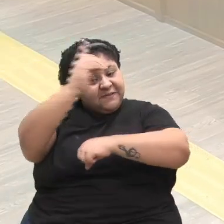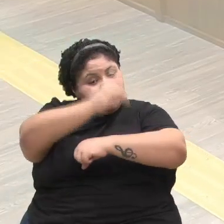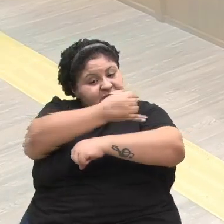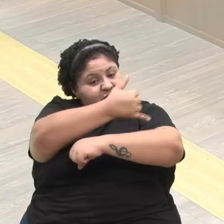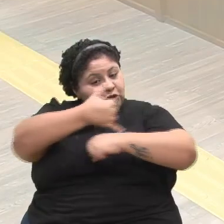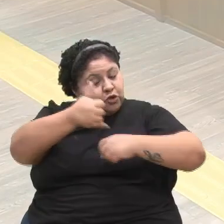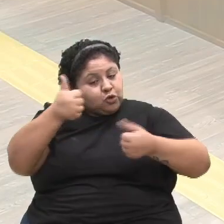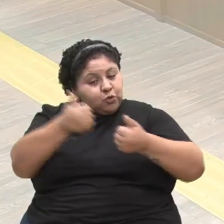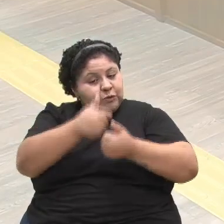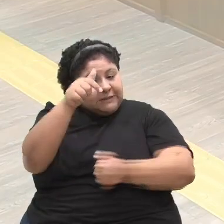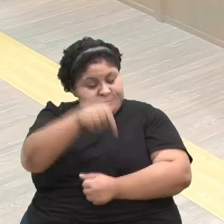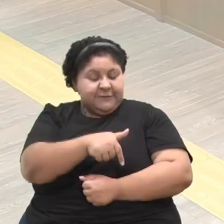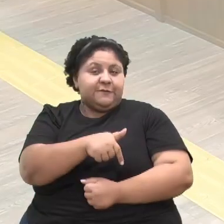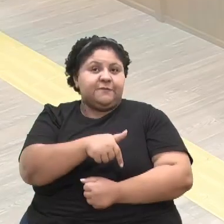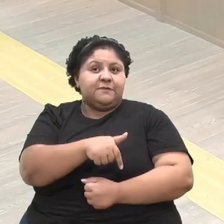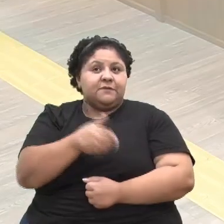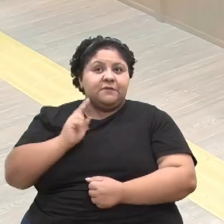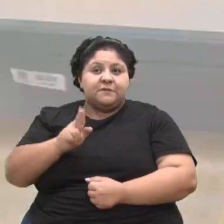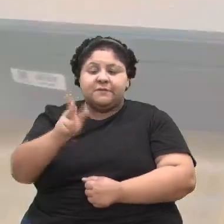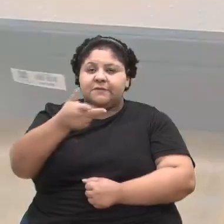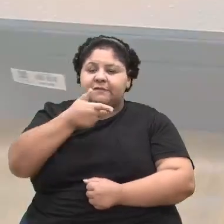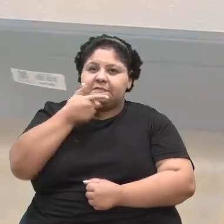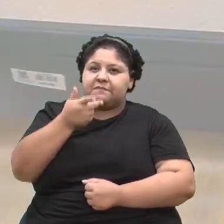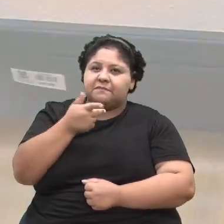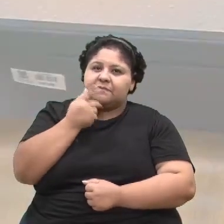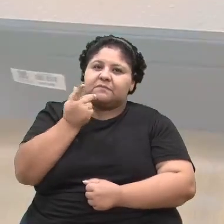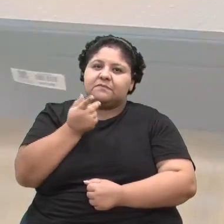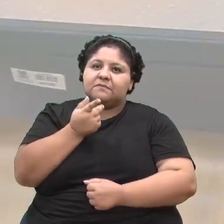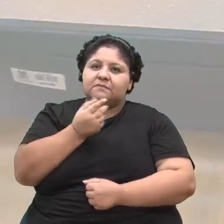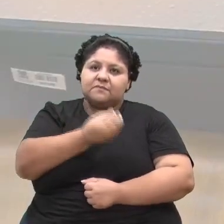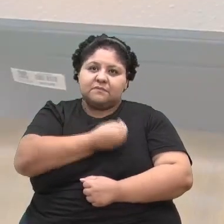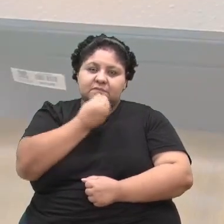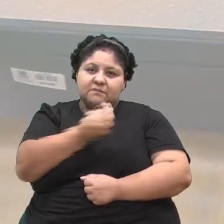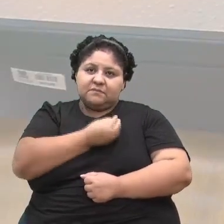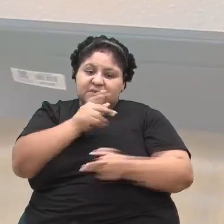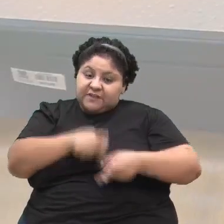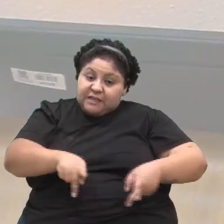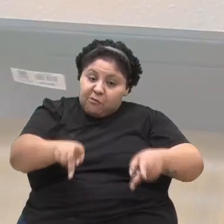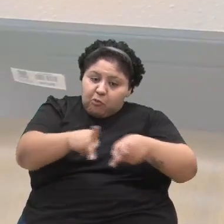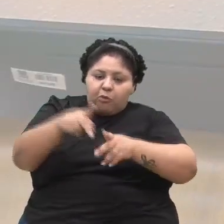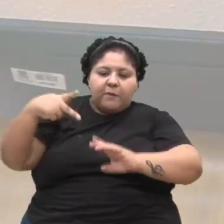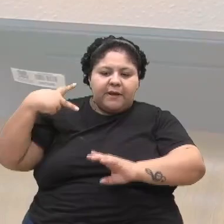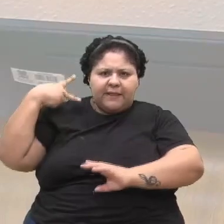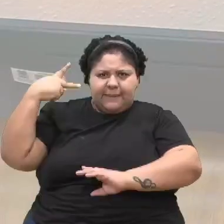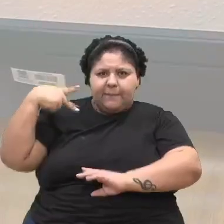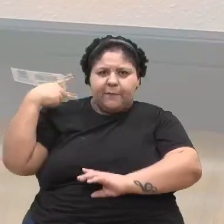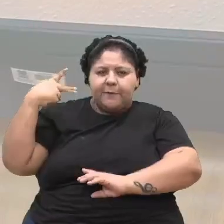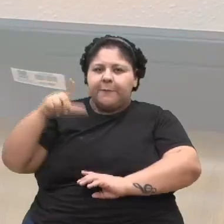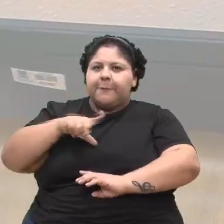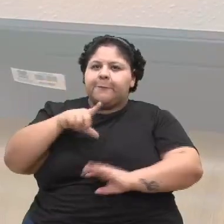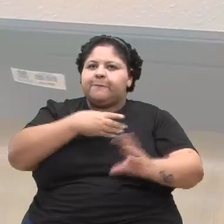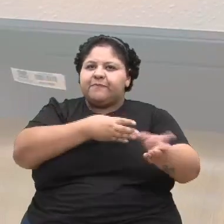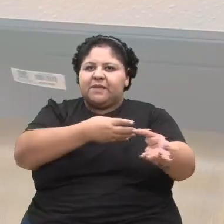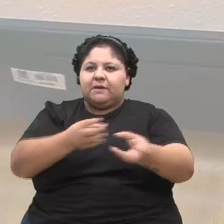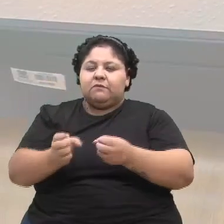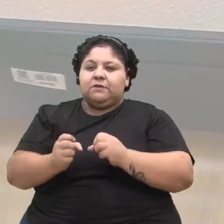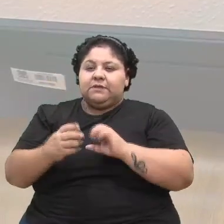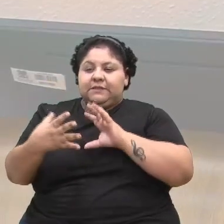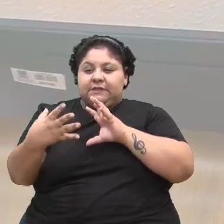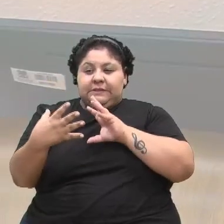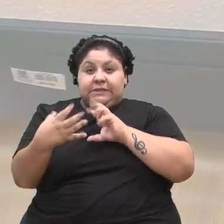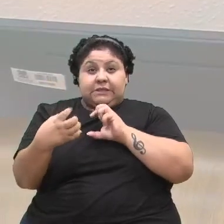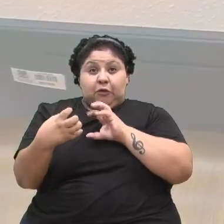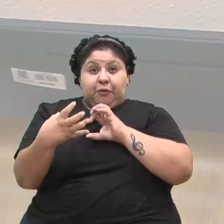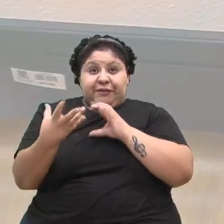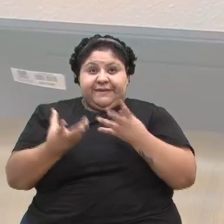junto conosco aqui. E eu sempre digo que na vida pública e na política a gente tem bastante incomodação,